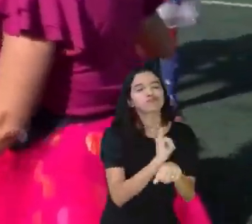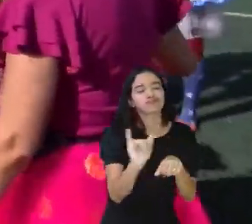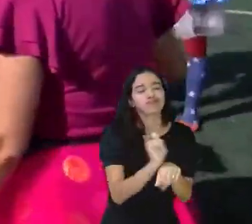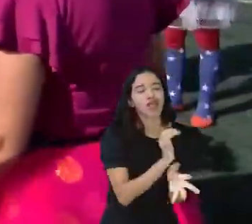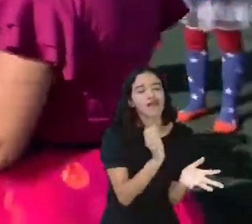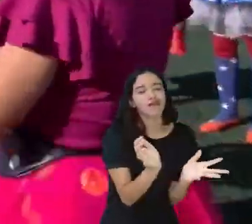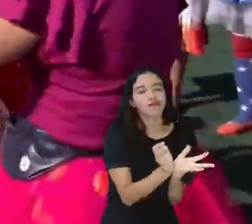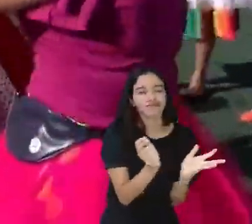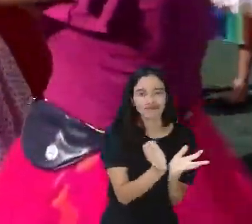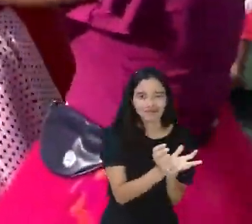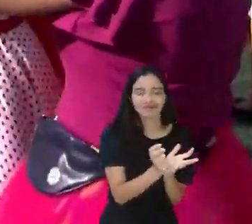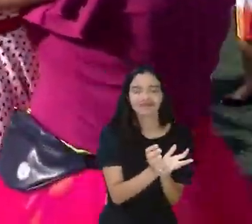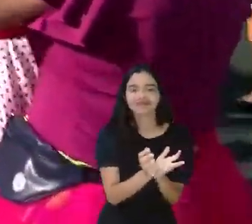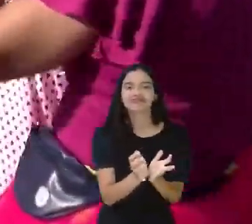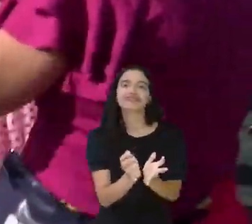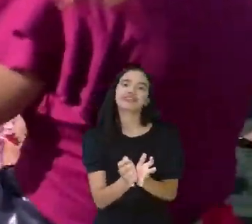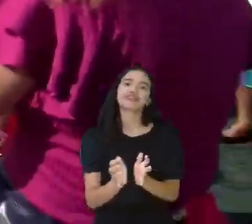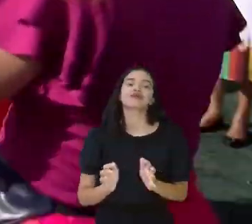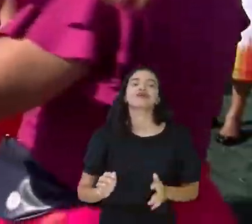Não! Vai lá!